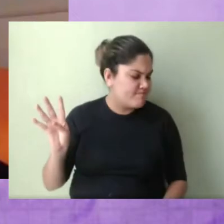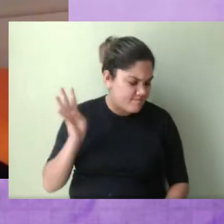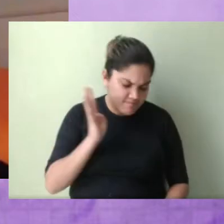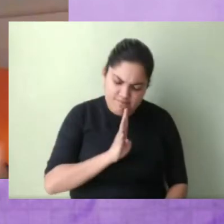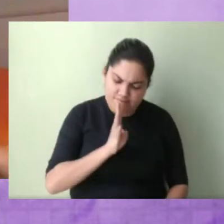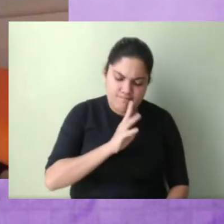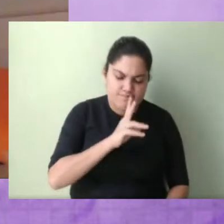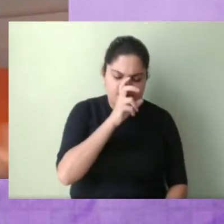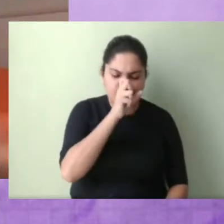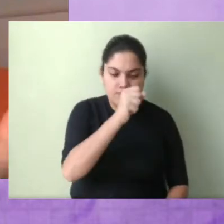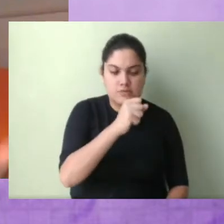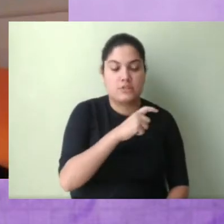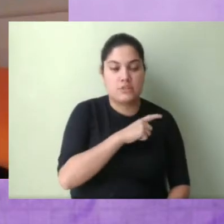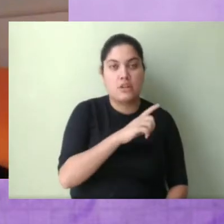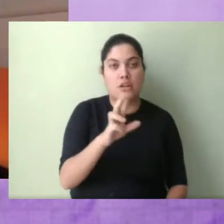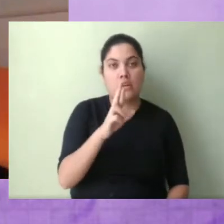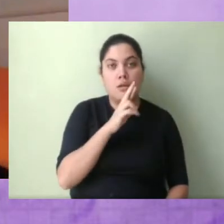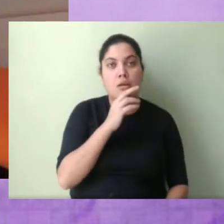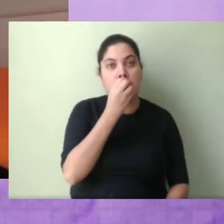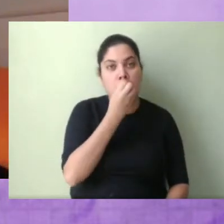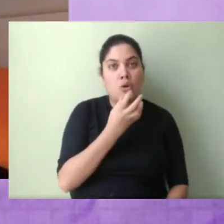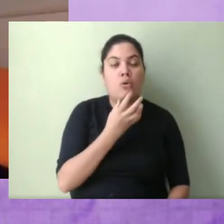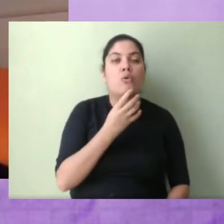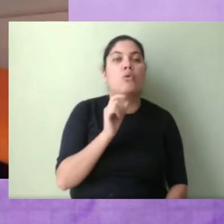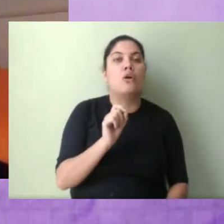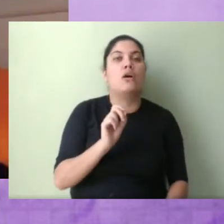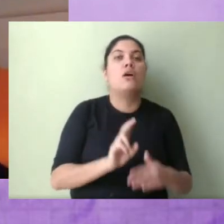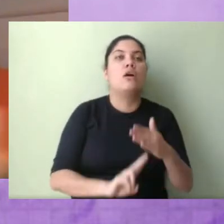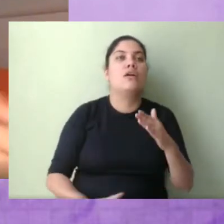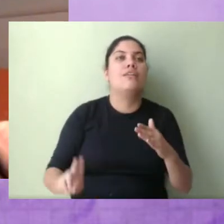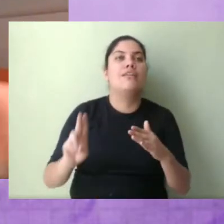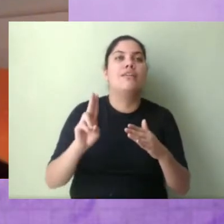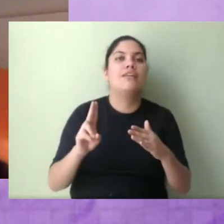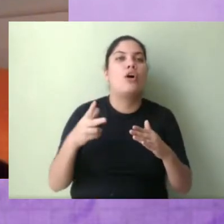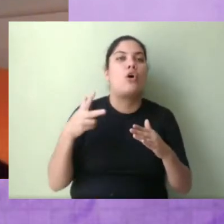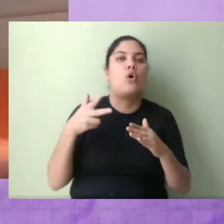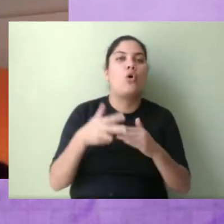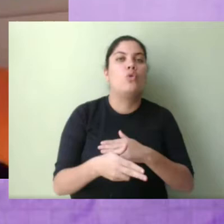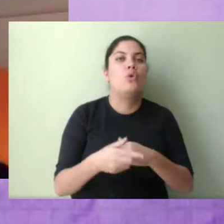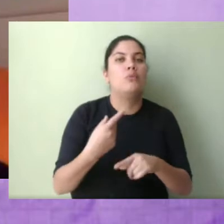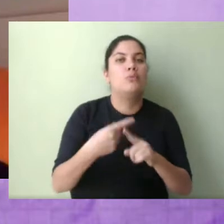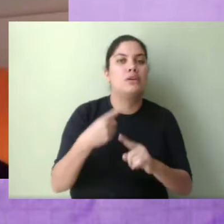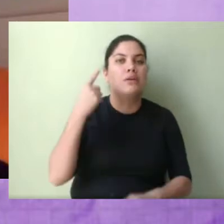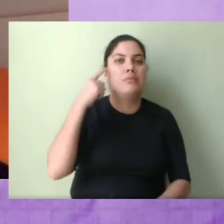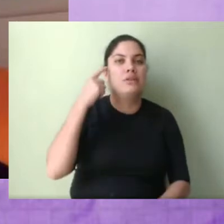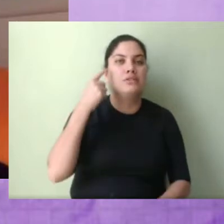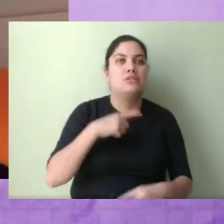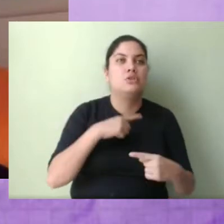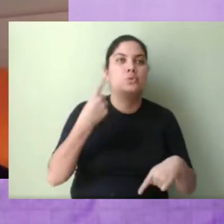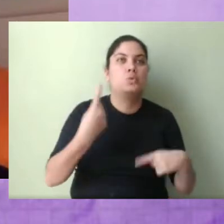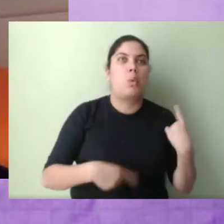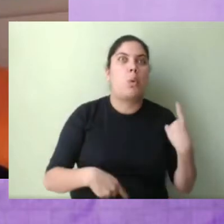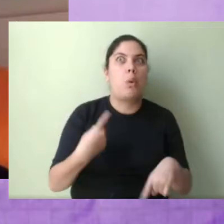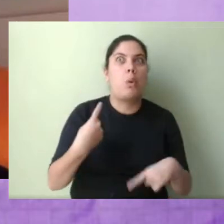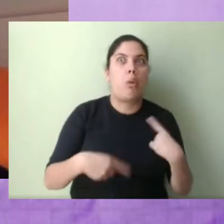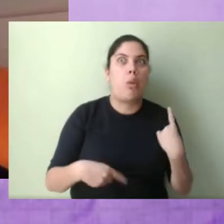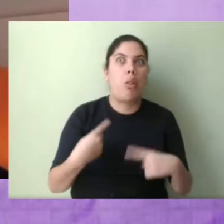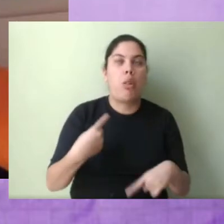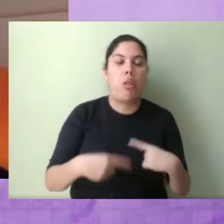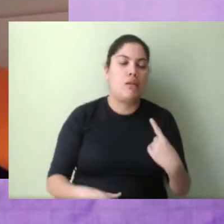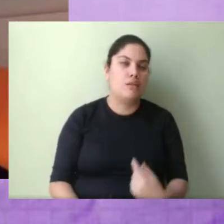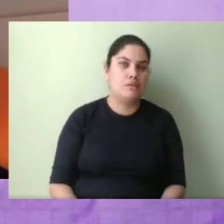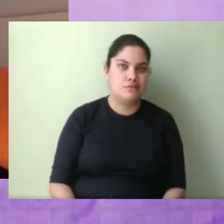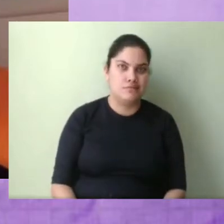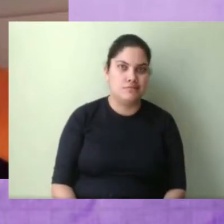conhecimento, e os outros 50 minutos era debate. A galera ia participando e a gente trocava ideia ali. Foi muito legal, tá? A gente teve uma